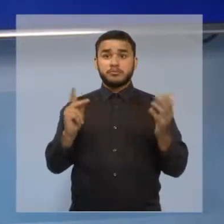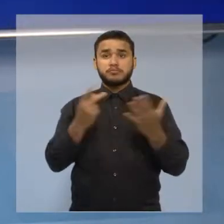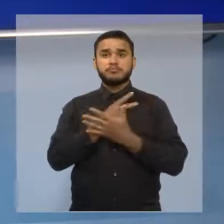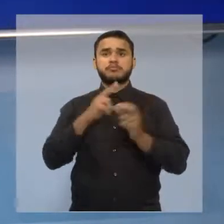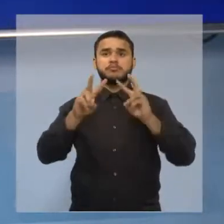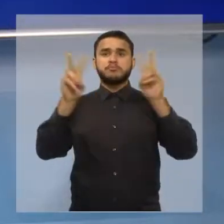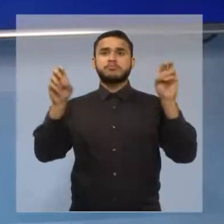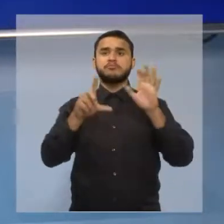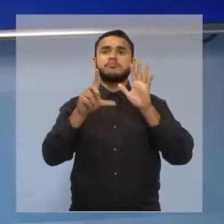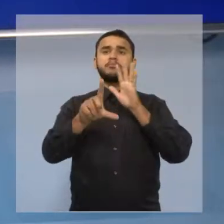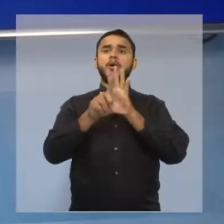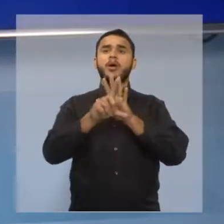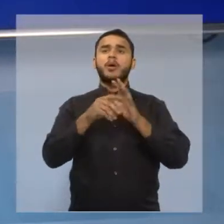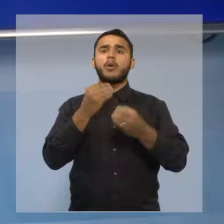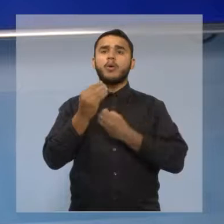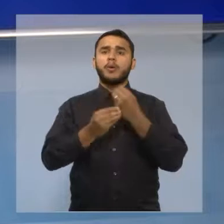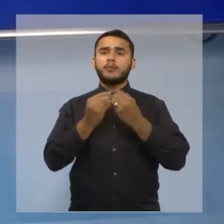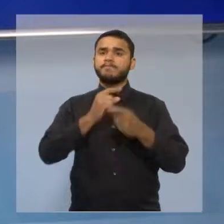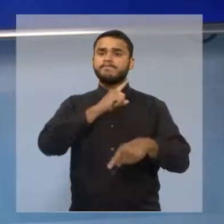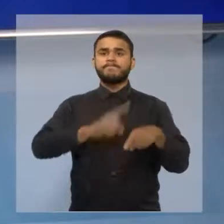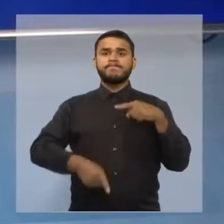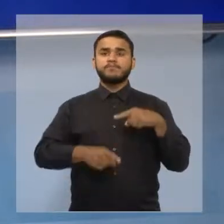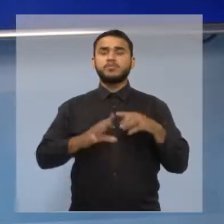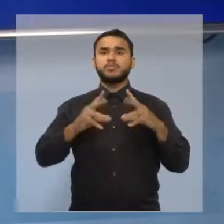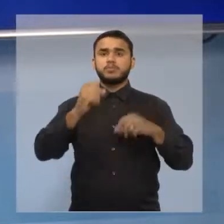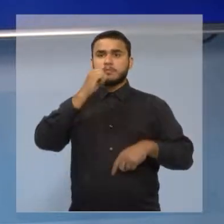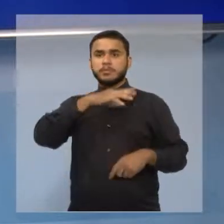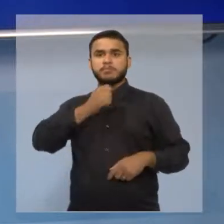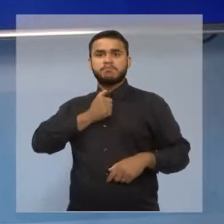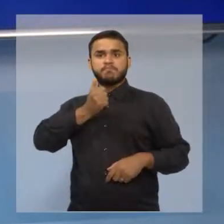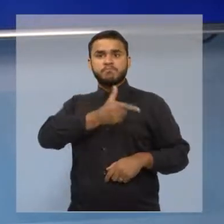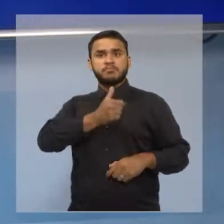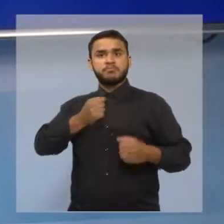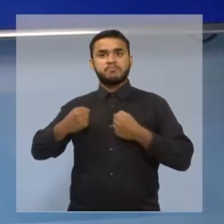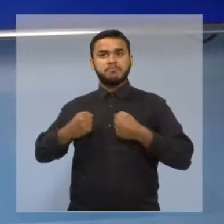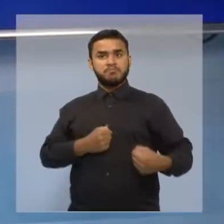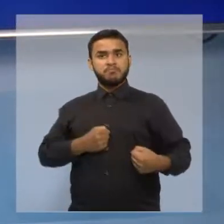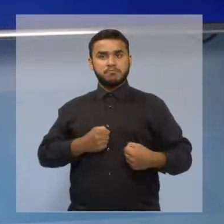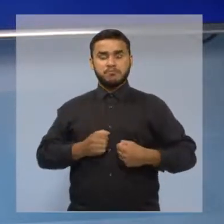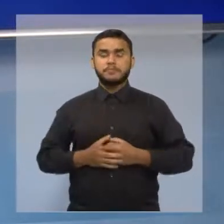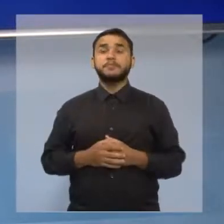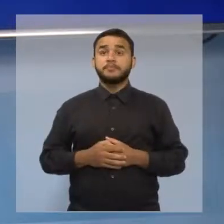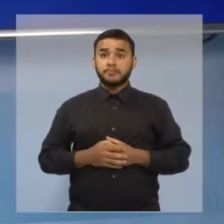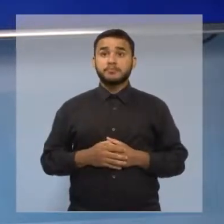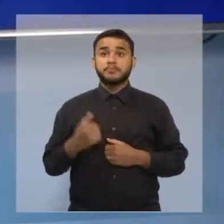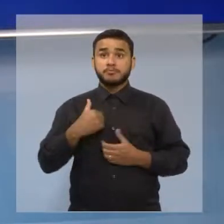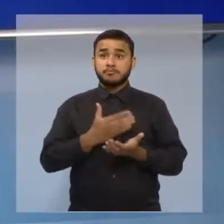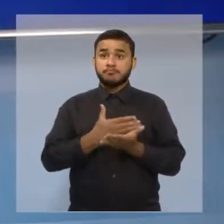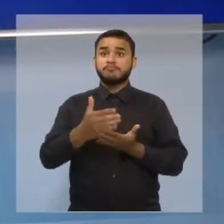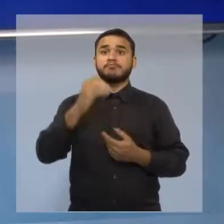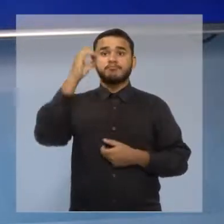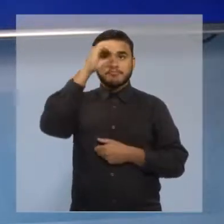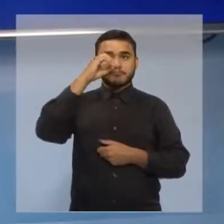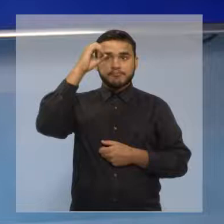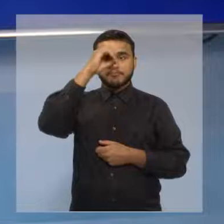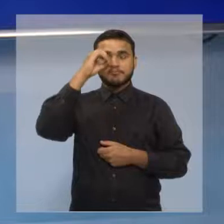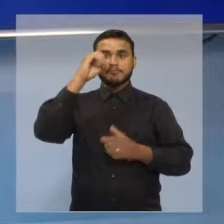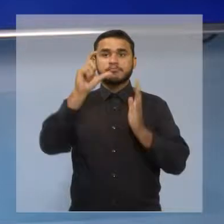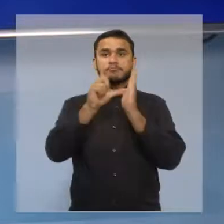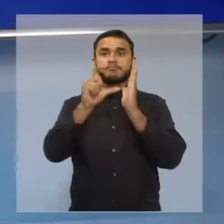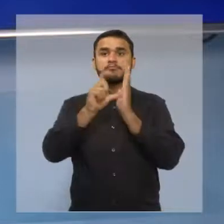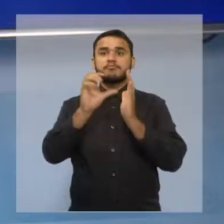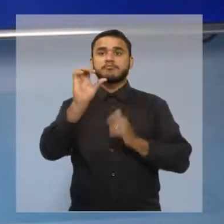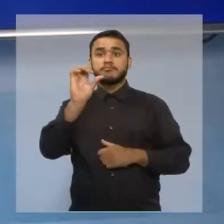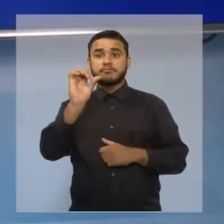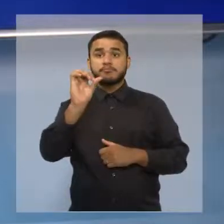autoridade e outros assuntos da pauta política e econômica do Brasil, que estamos iniciando mais uma edição do programa Observatório pela TV Fortaleza,